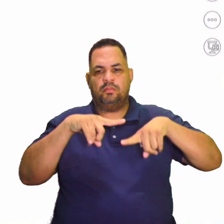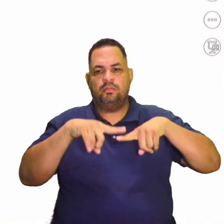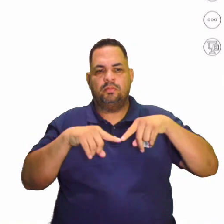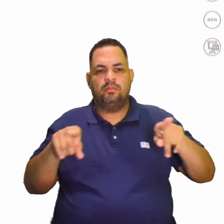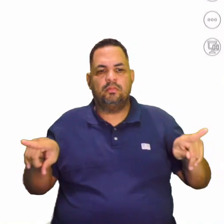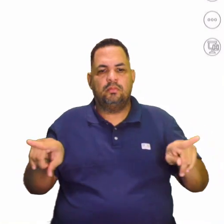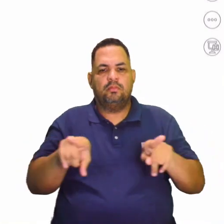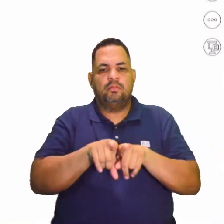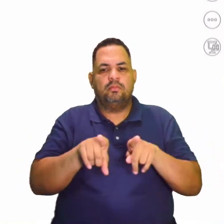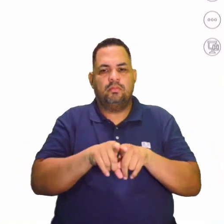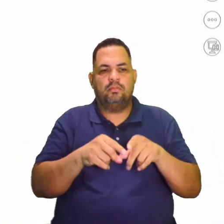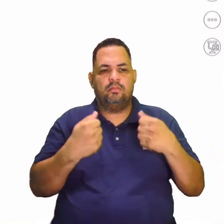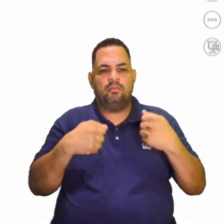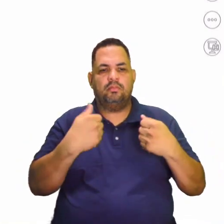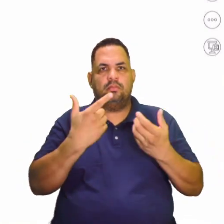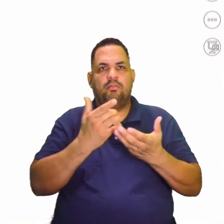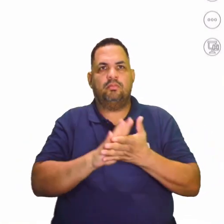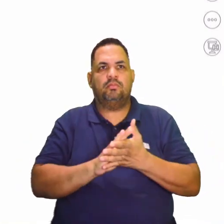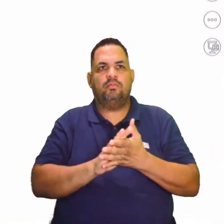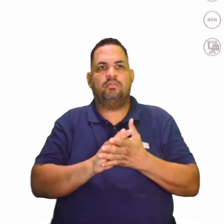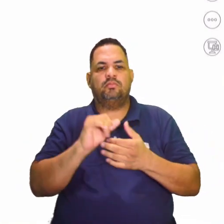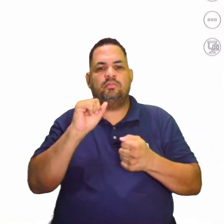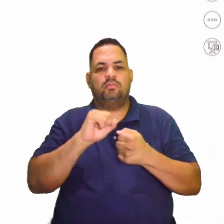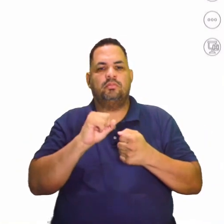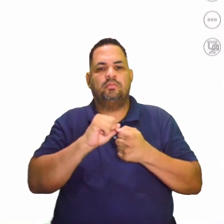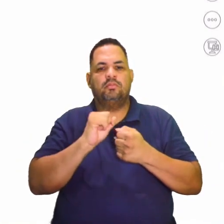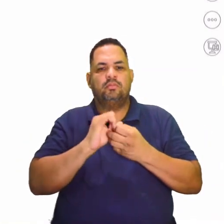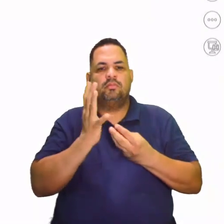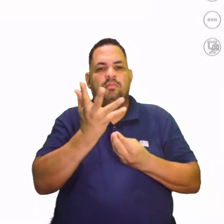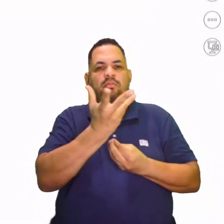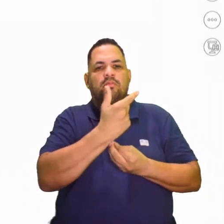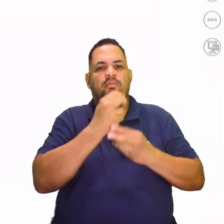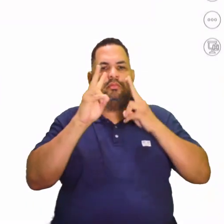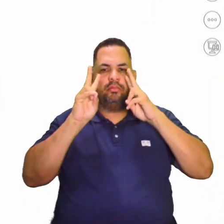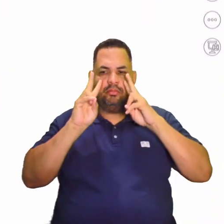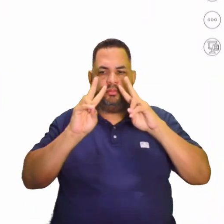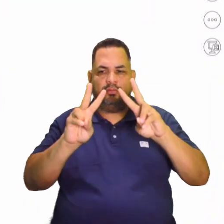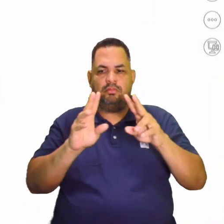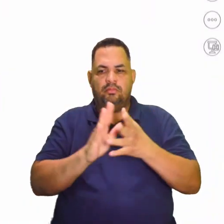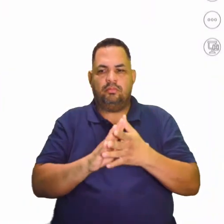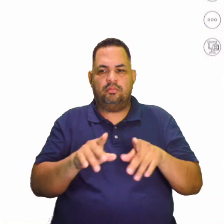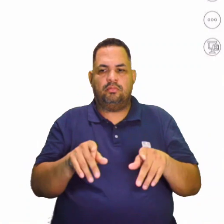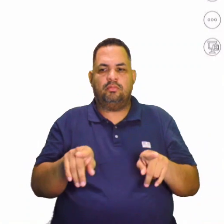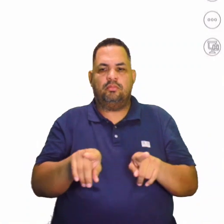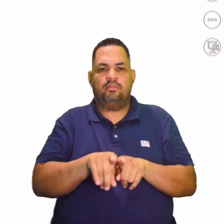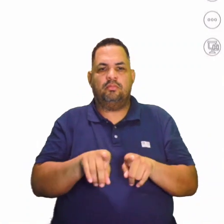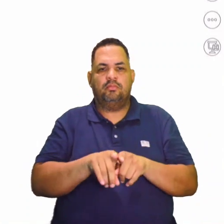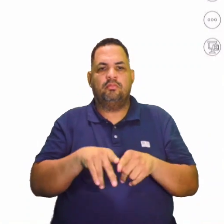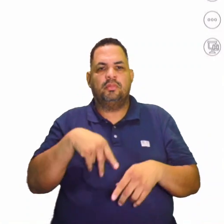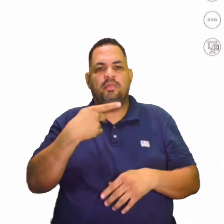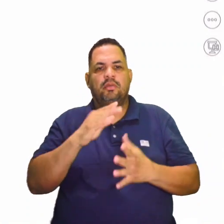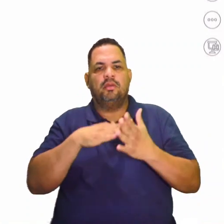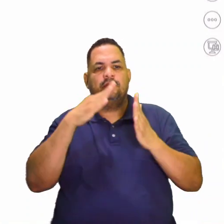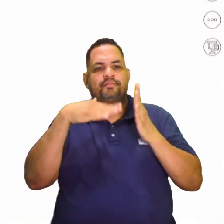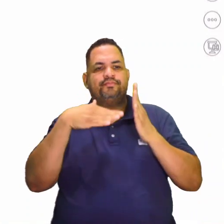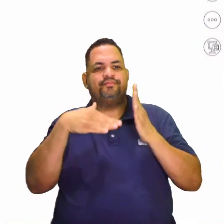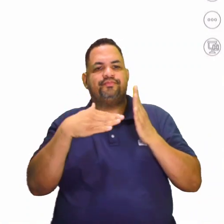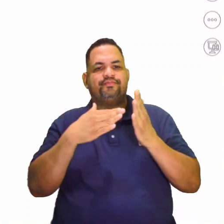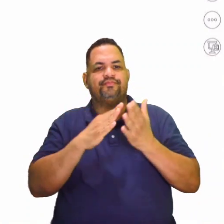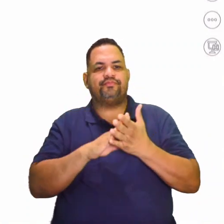que também podemos produzir arte visual. Falamos um pouco o que é a pintura,